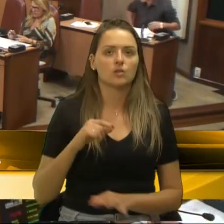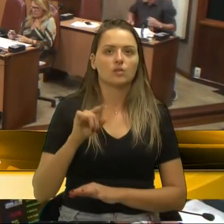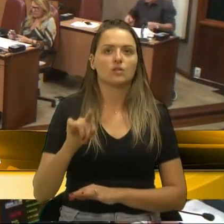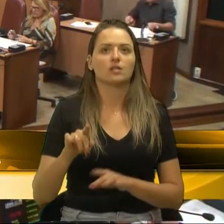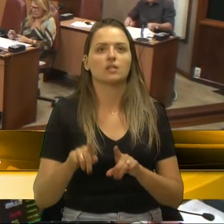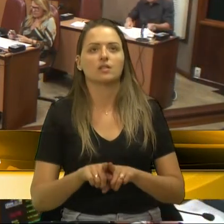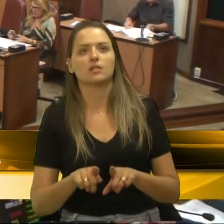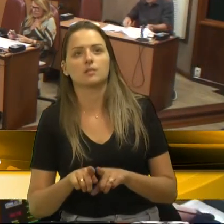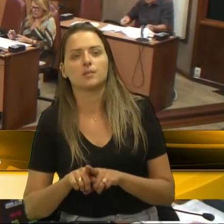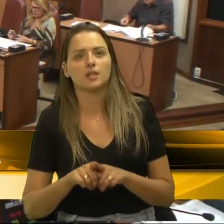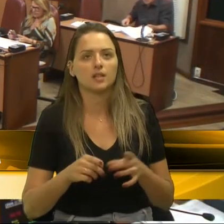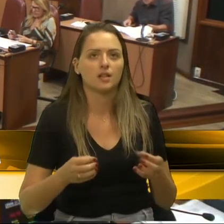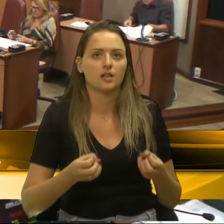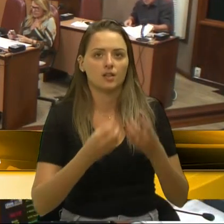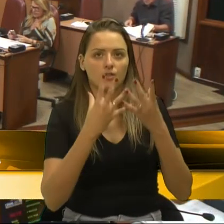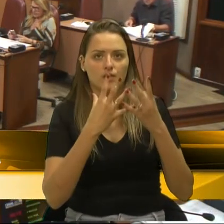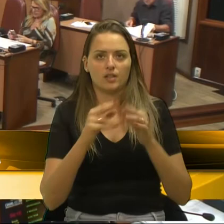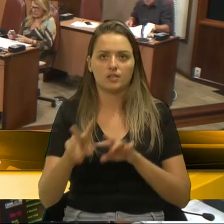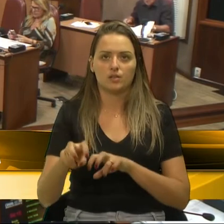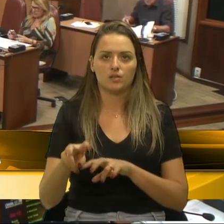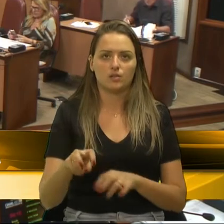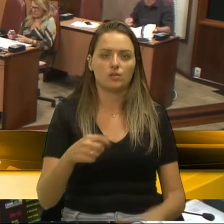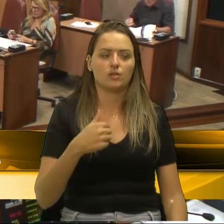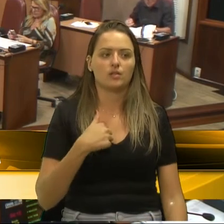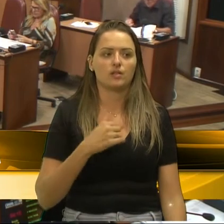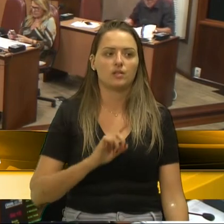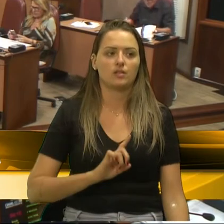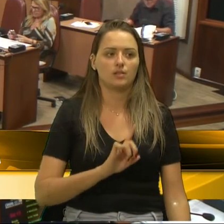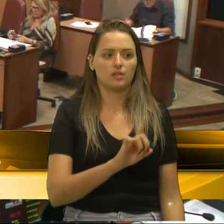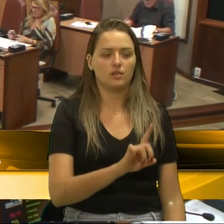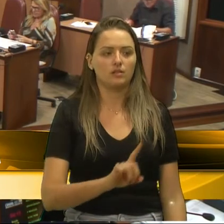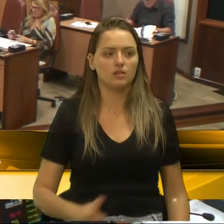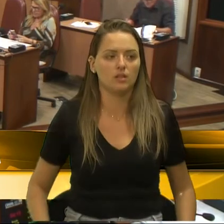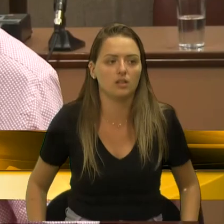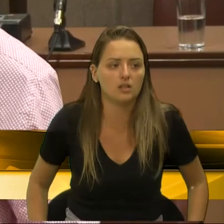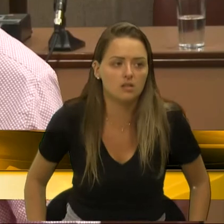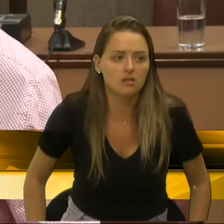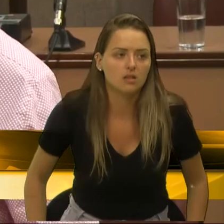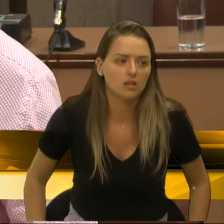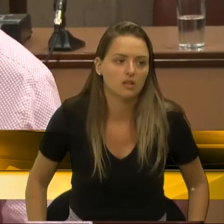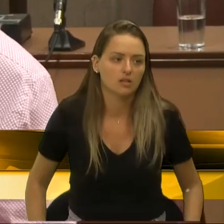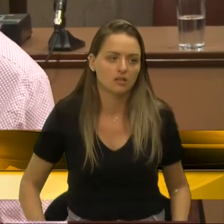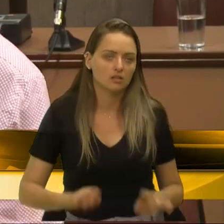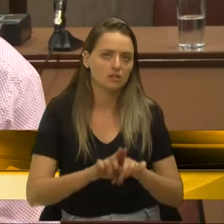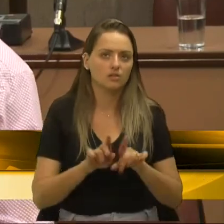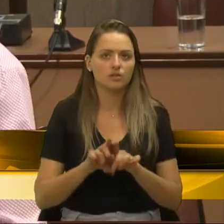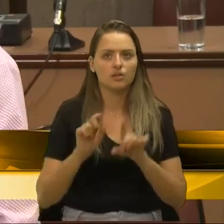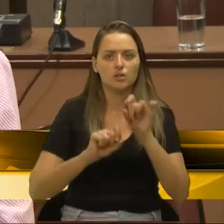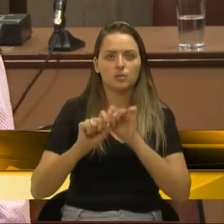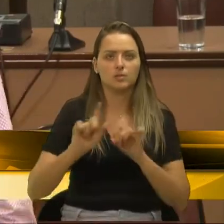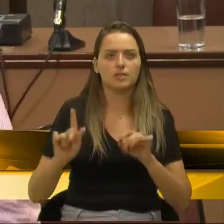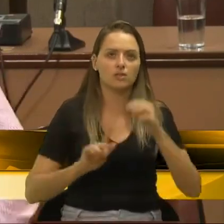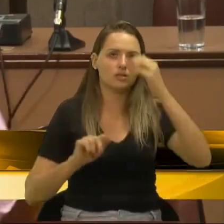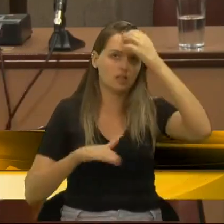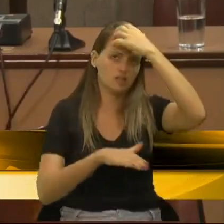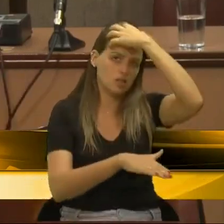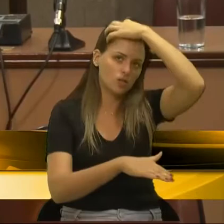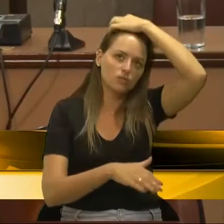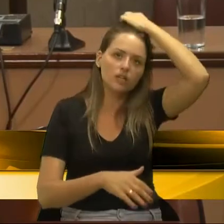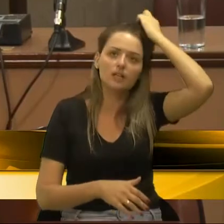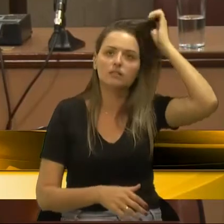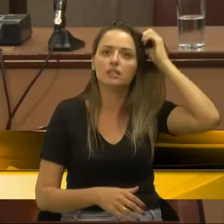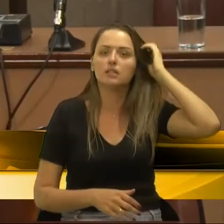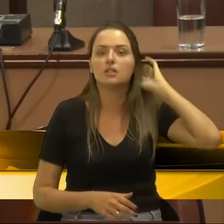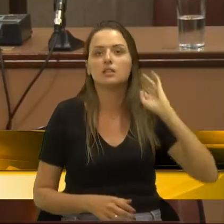A festa do agricultor, eu estive lá, enfim, em outras etapas, enfim, quando era subprefeito de Galópolis, a comunidade de Galópolis contribuiu lá